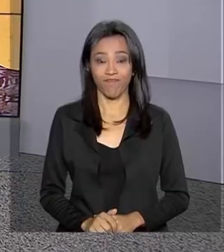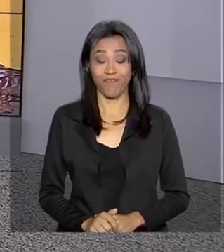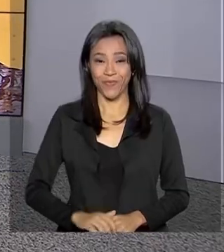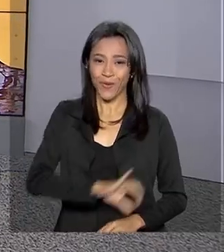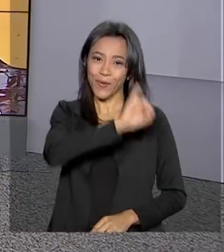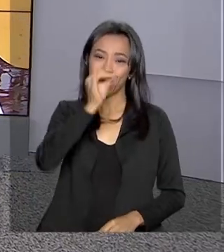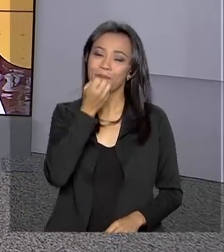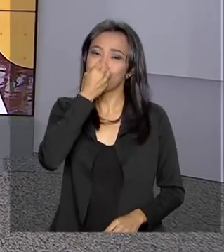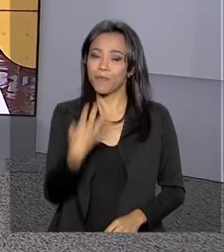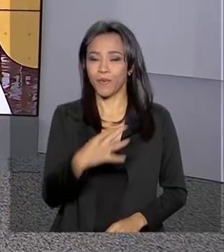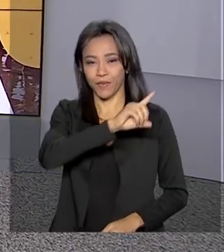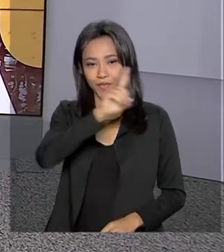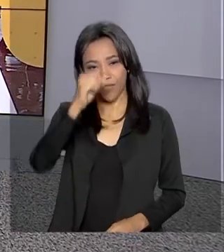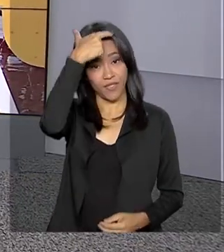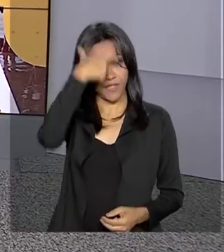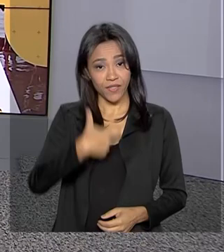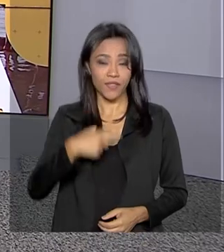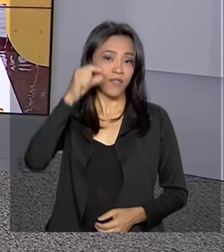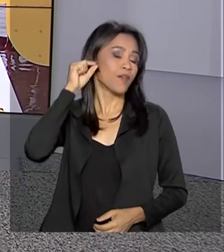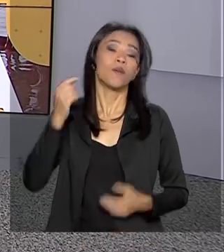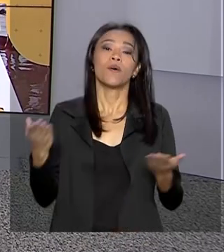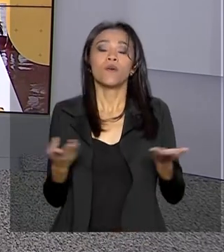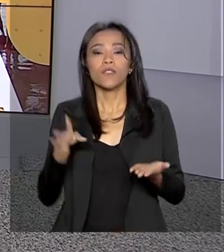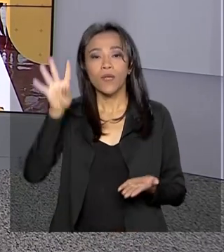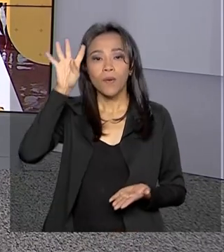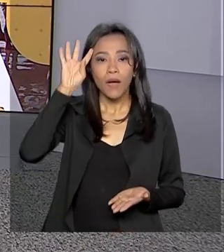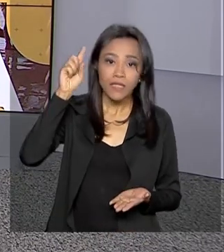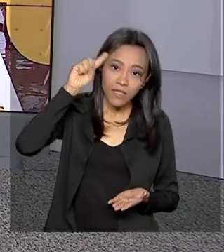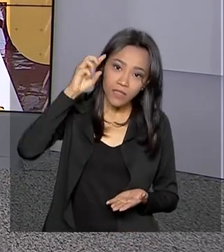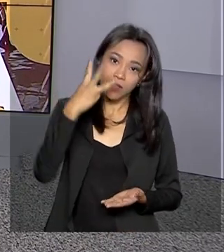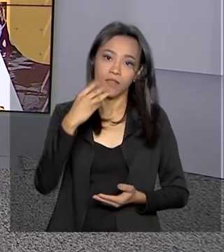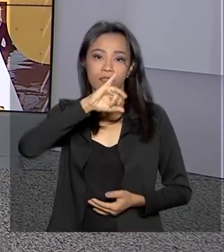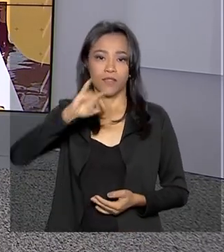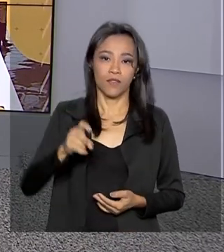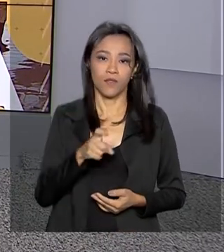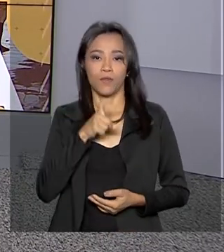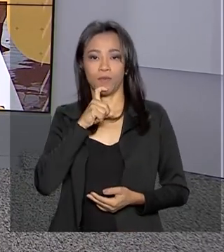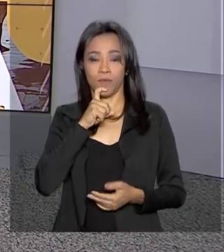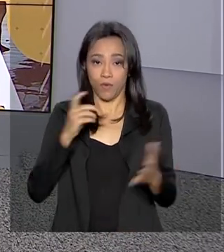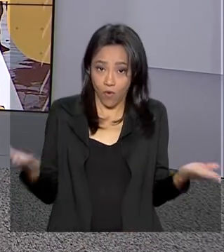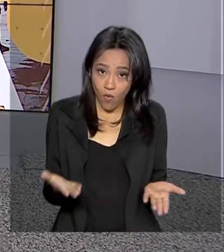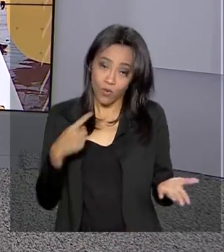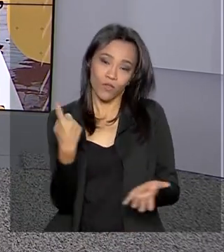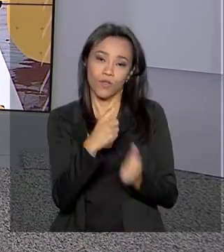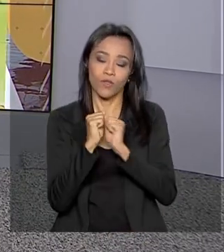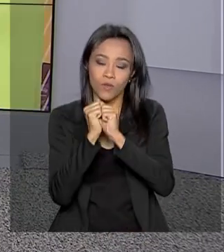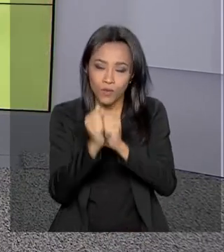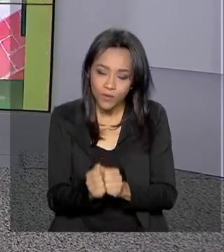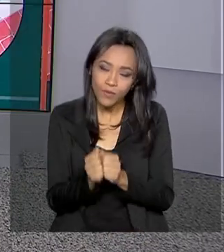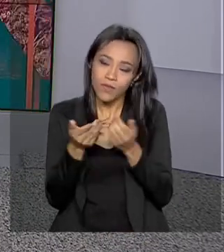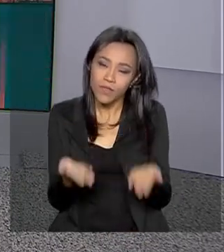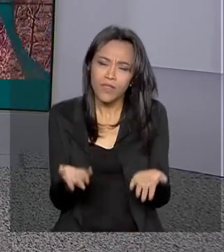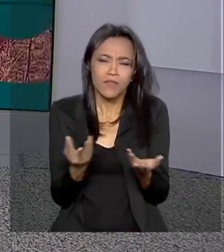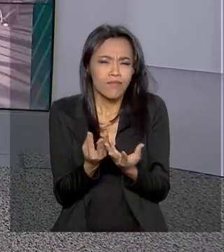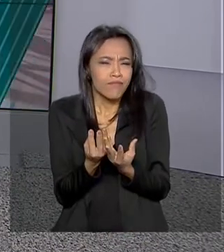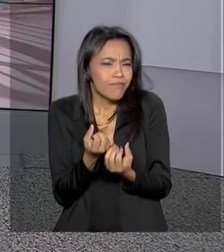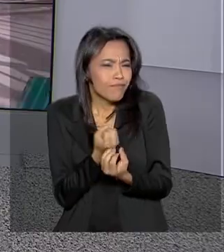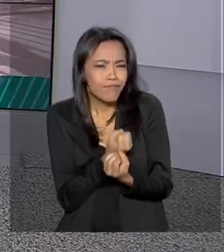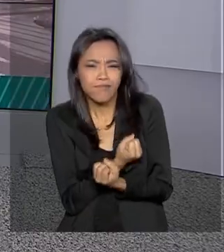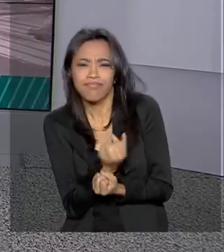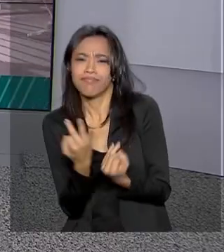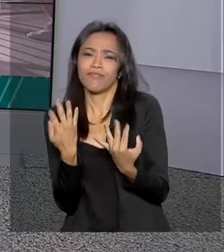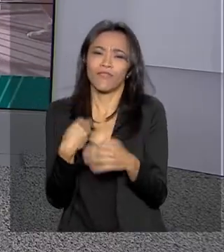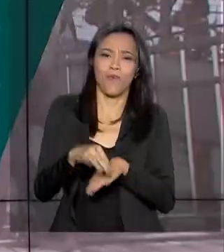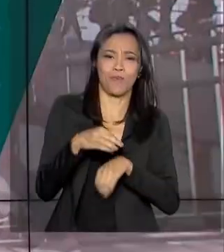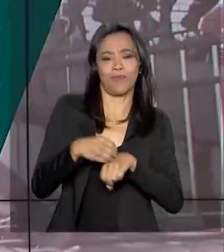Olá, bom dia, eu sou Carla Batia, hoje é quarta-feira, 3 de julho. A partir de agora, estamos juntos no Brasil em Dia, com muita informação e